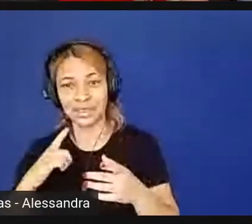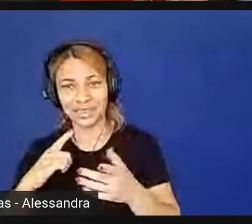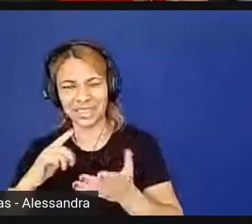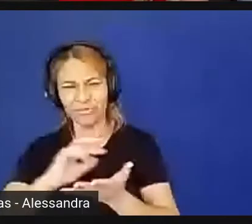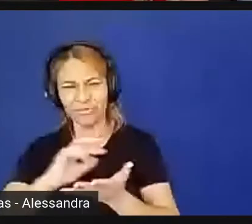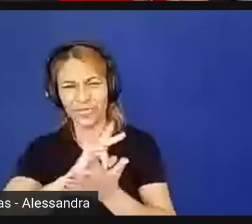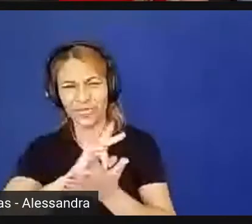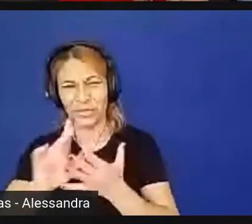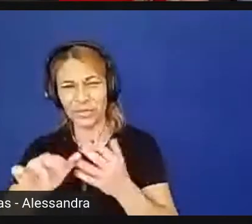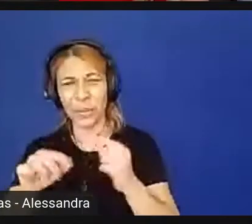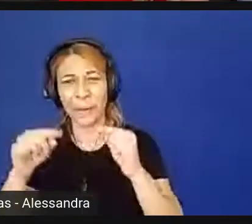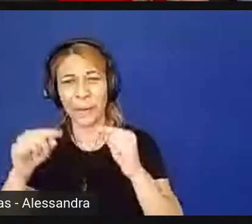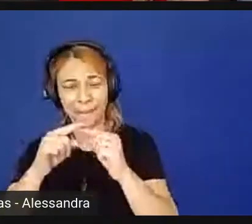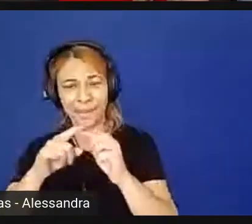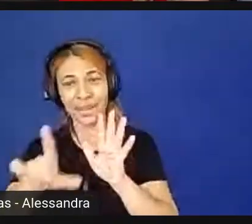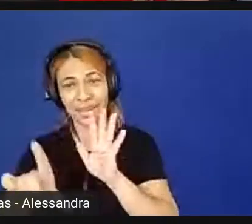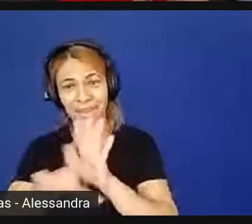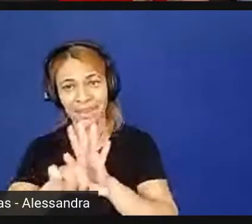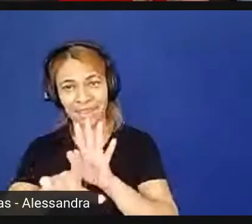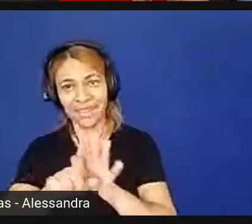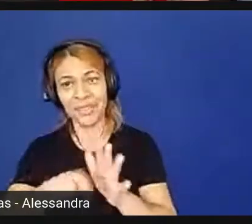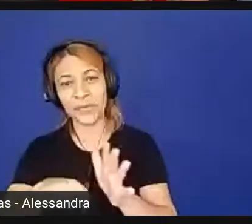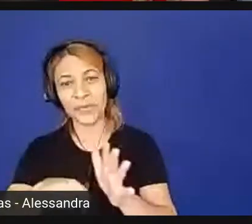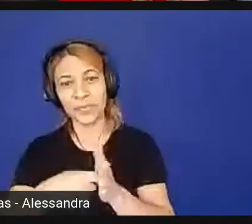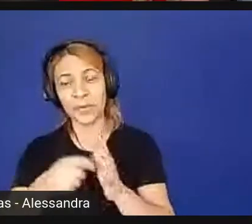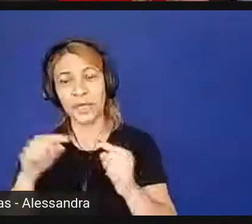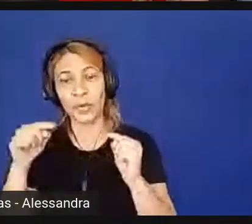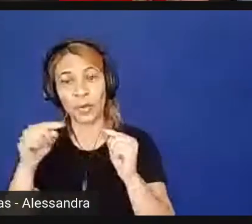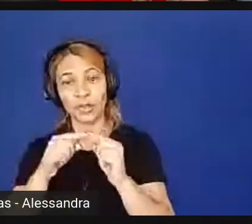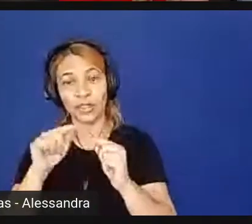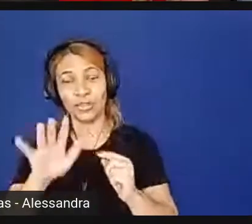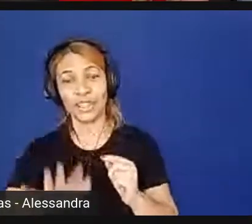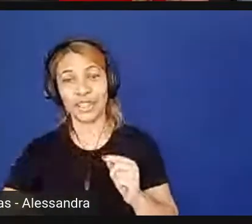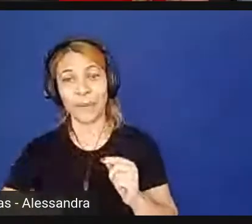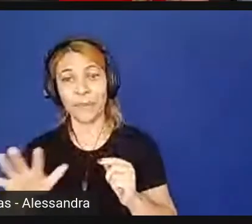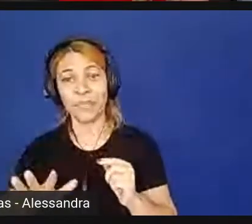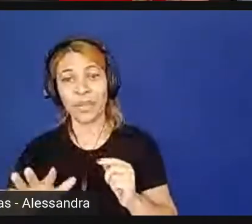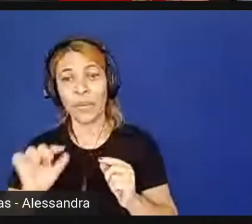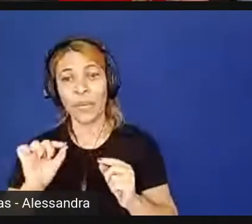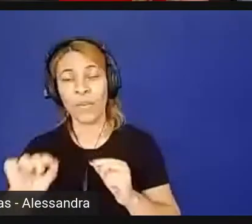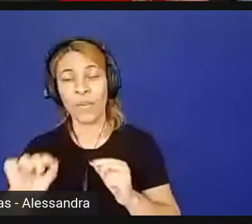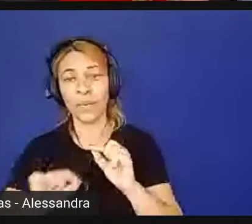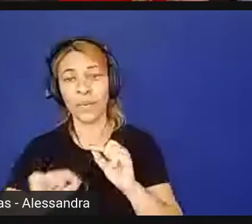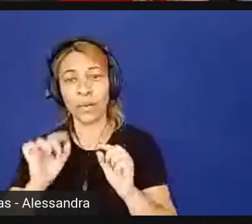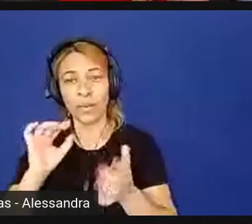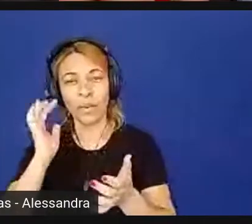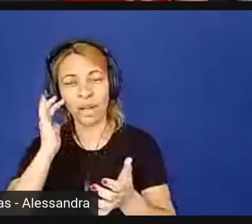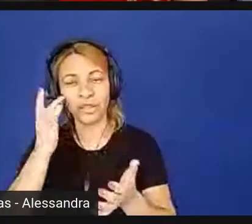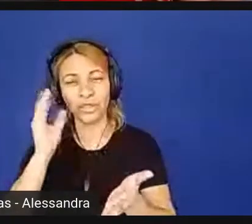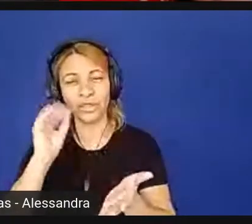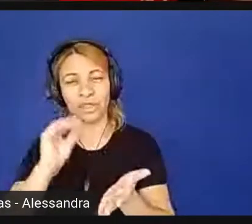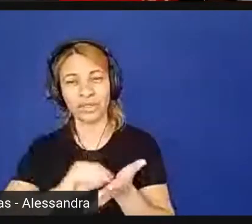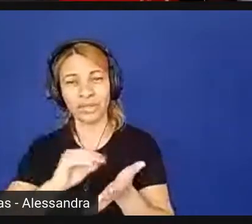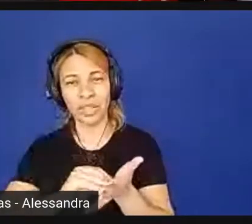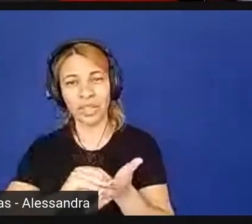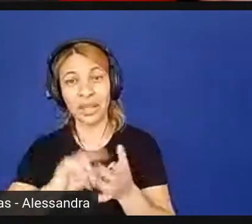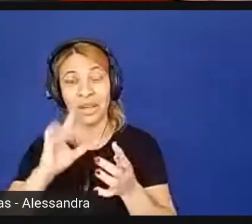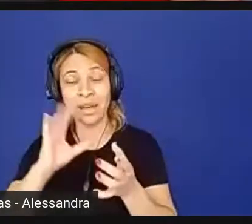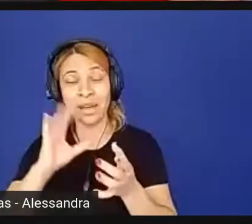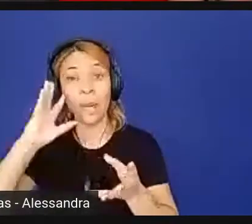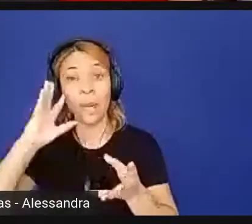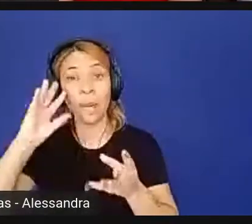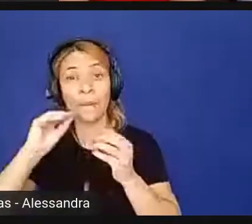aplicar a sanção e para estabelecer objetivos gerais. O que eu acho que nos falta muitas vezes é compreender que